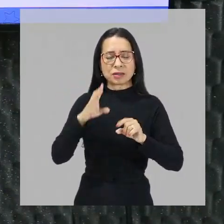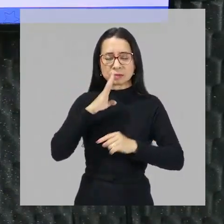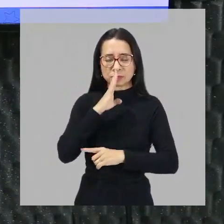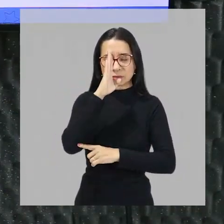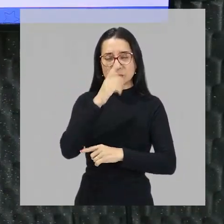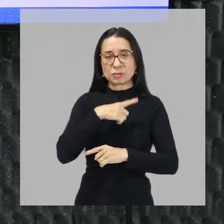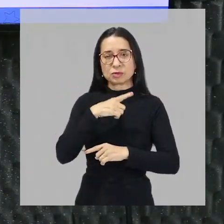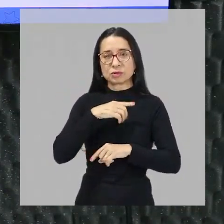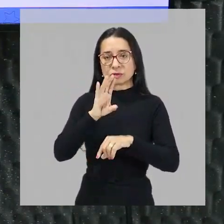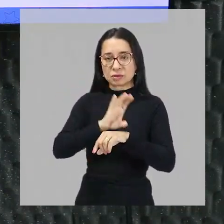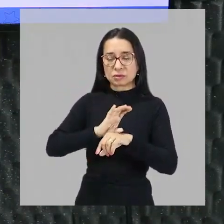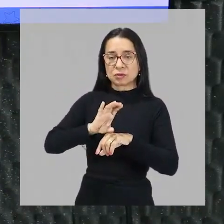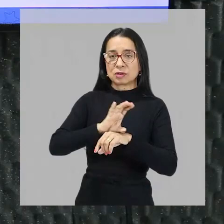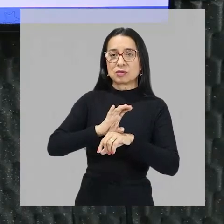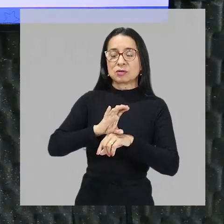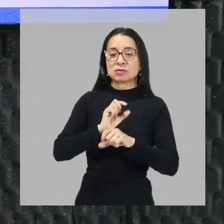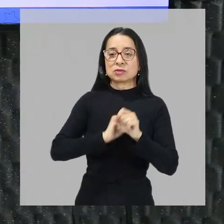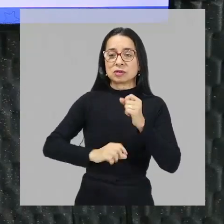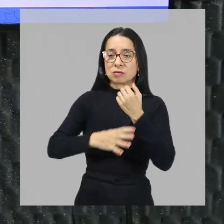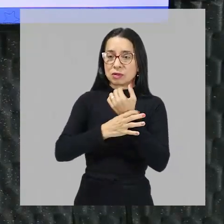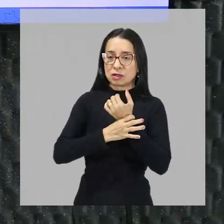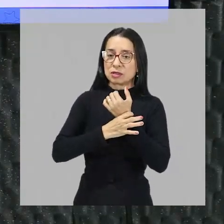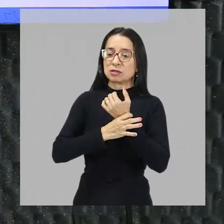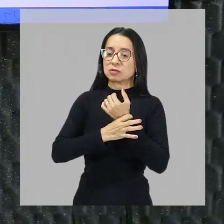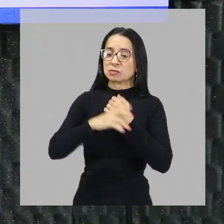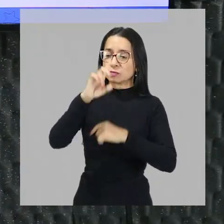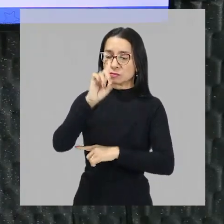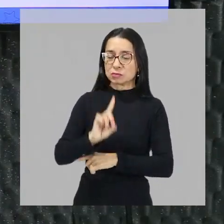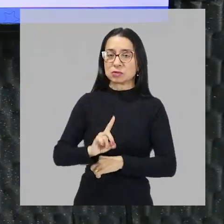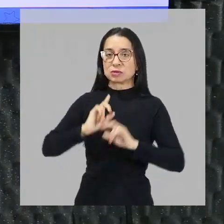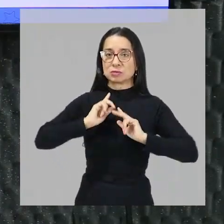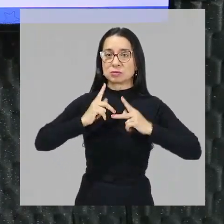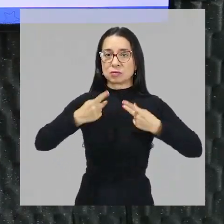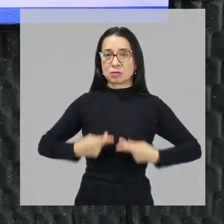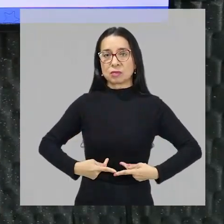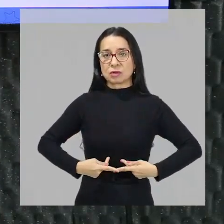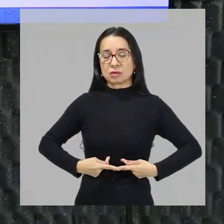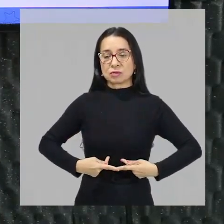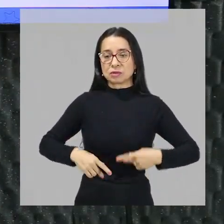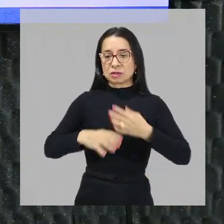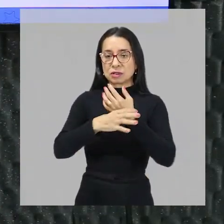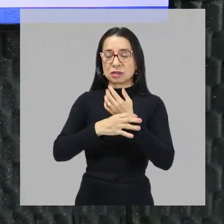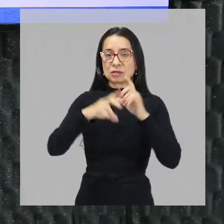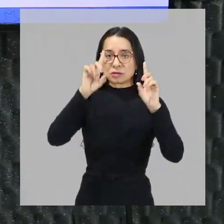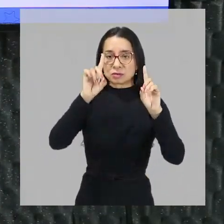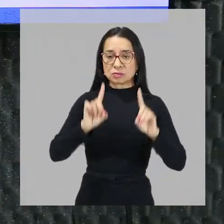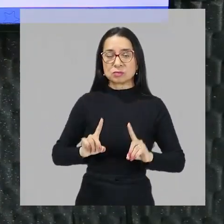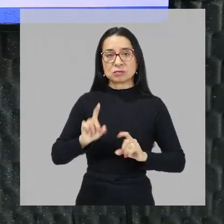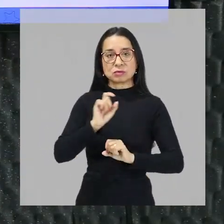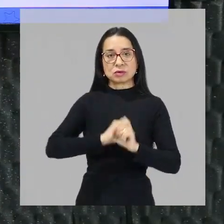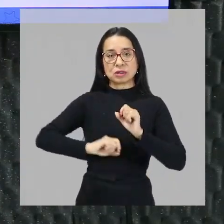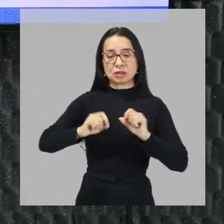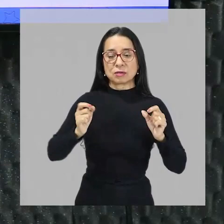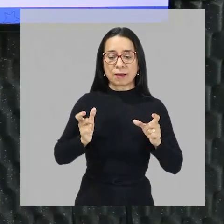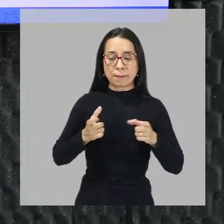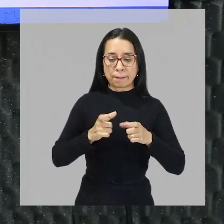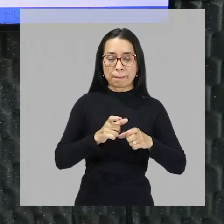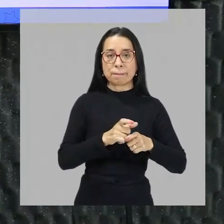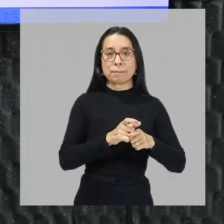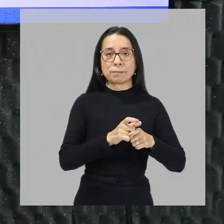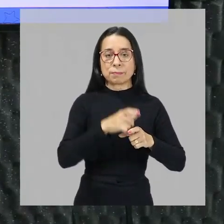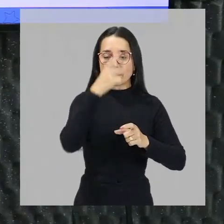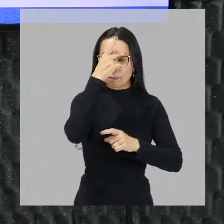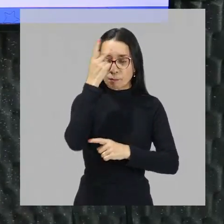uma Constituição que vem ali garantir os direitos humanos, garantir os direitos das minorias, mas em contrapartida você tem